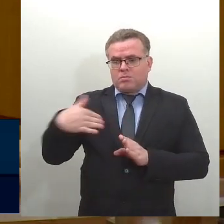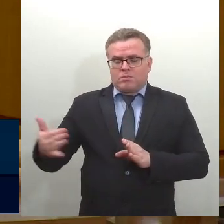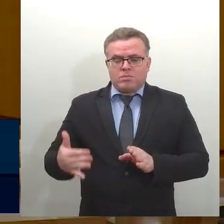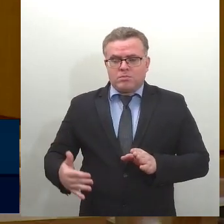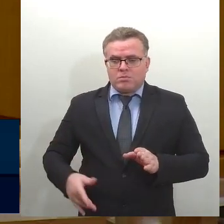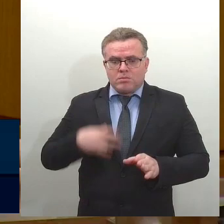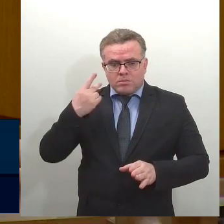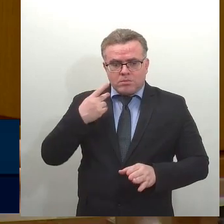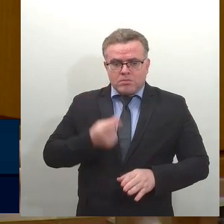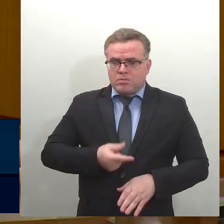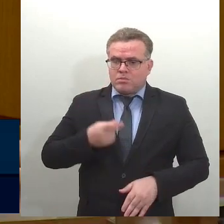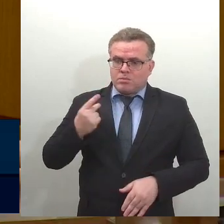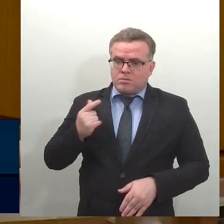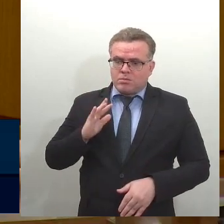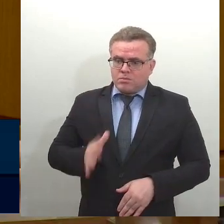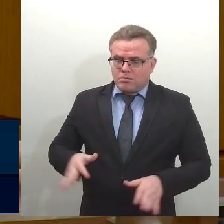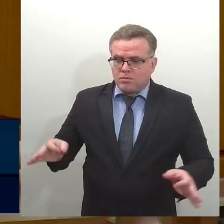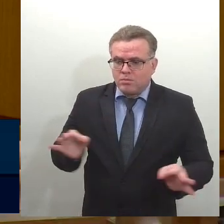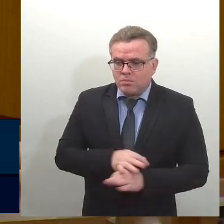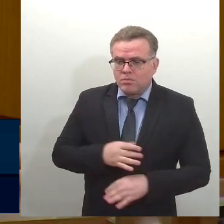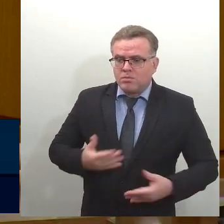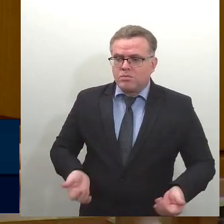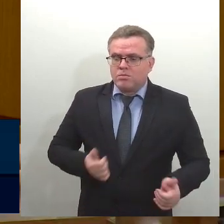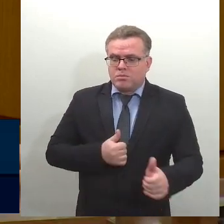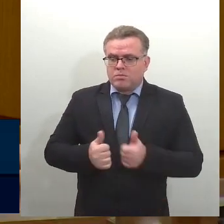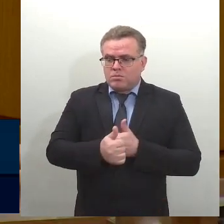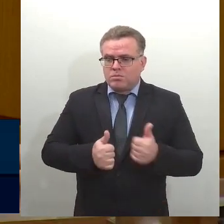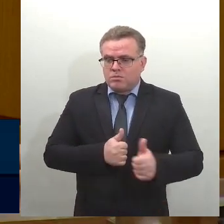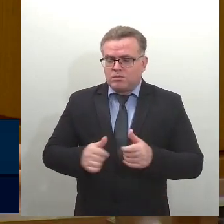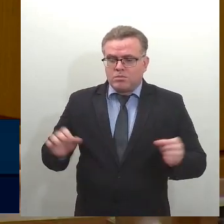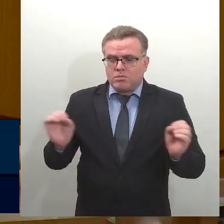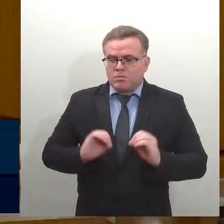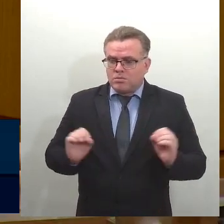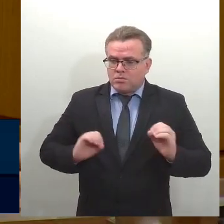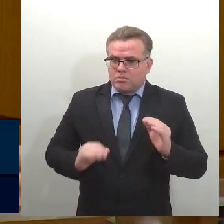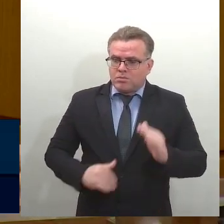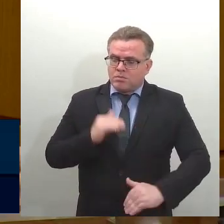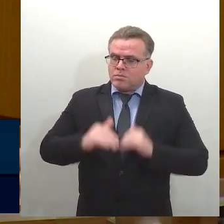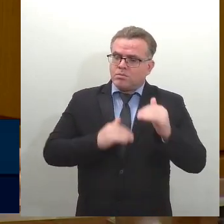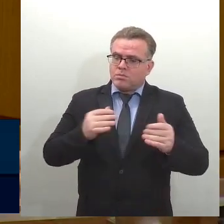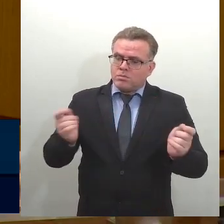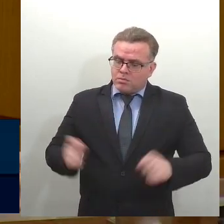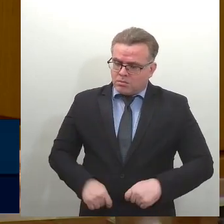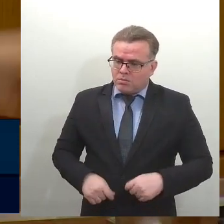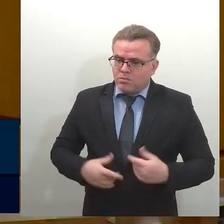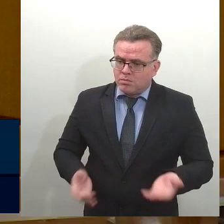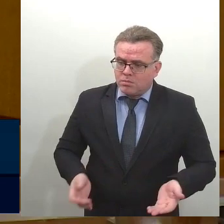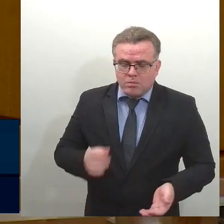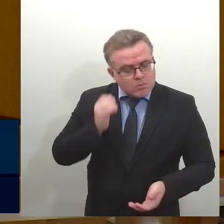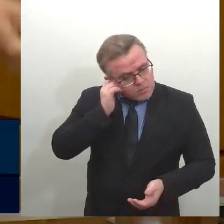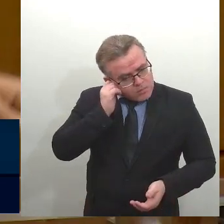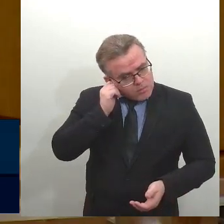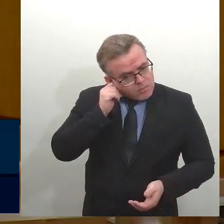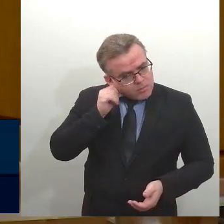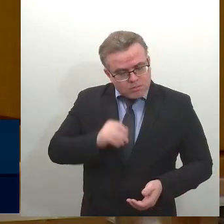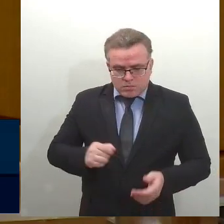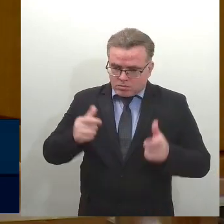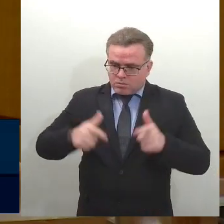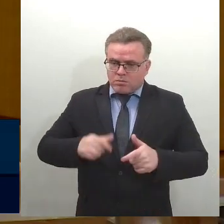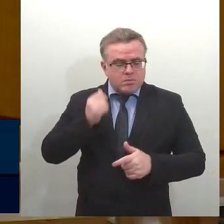sem perseguição, com desenvolvimento, com terra de oportunidades, com geração de emprego e